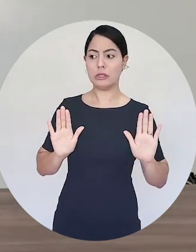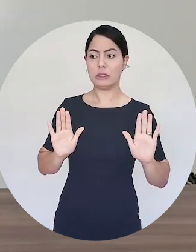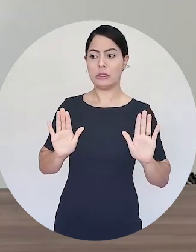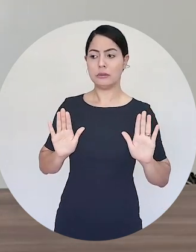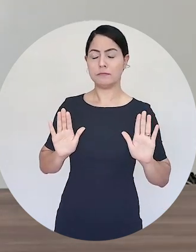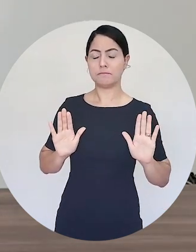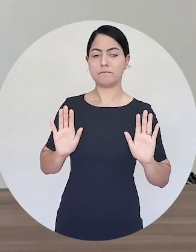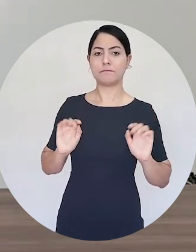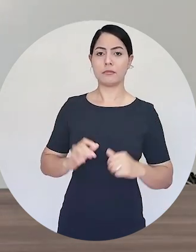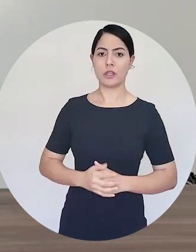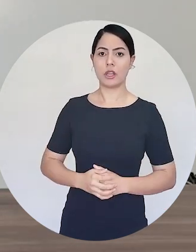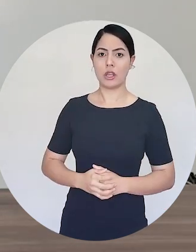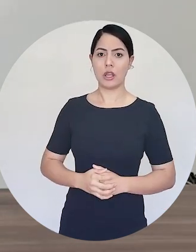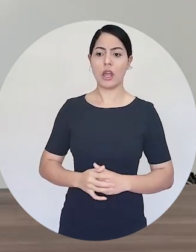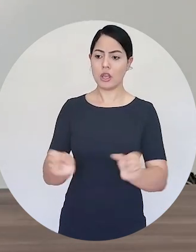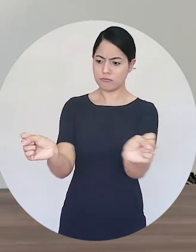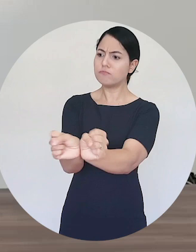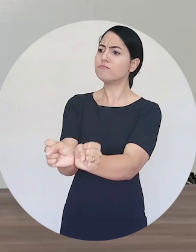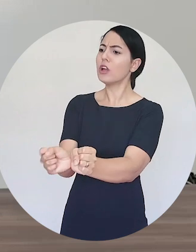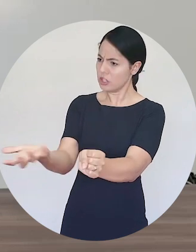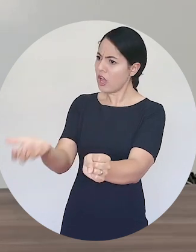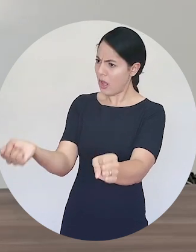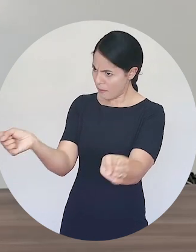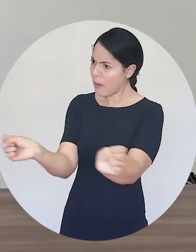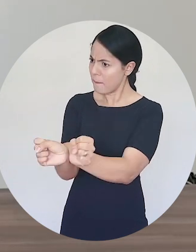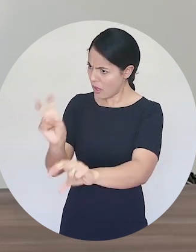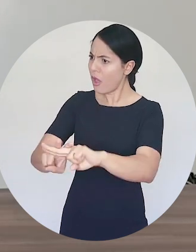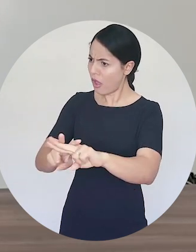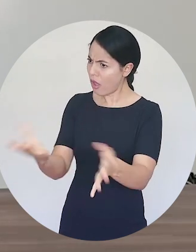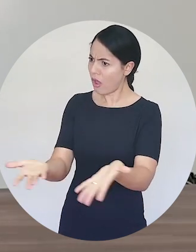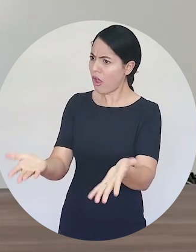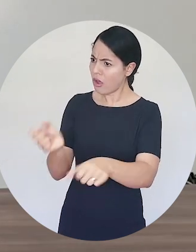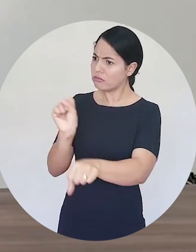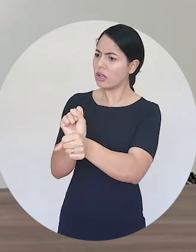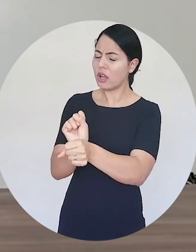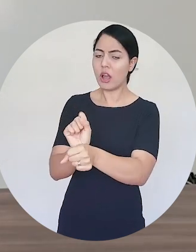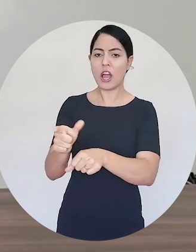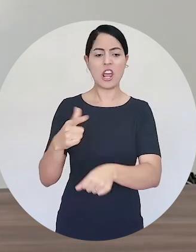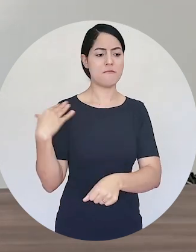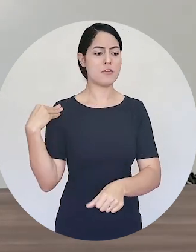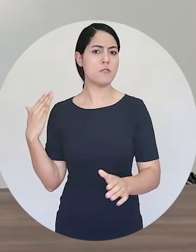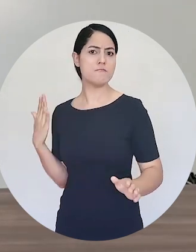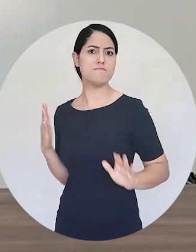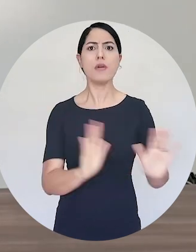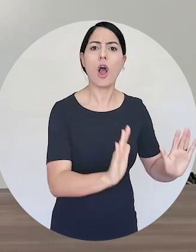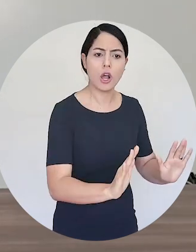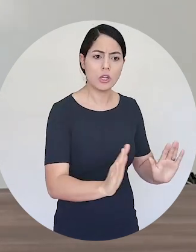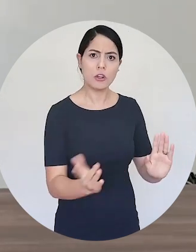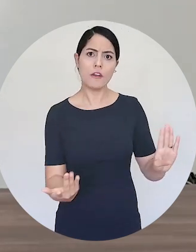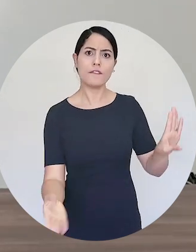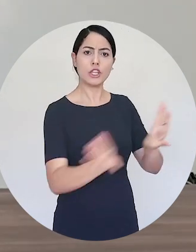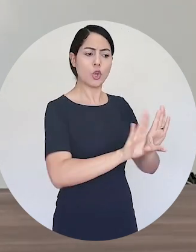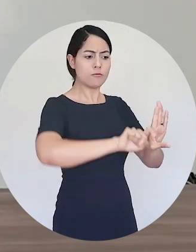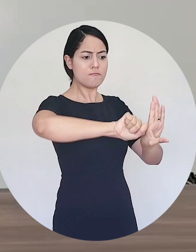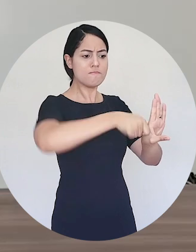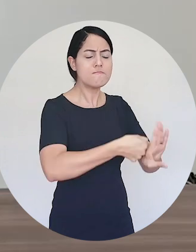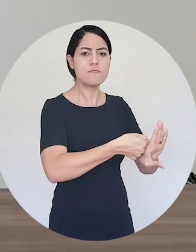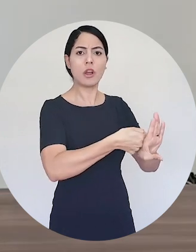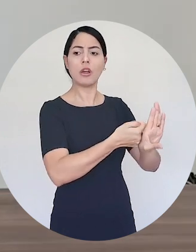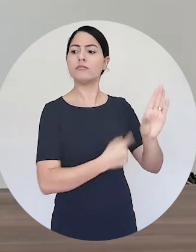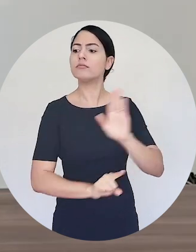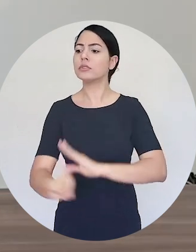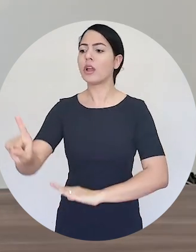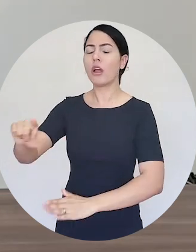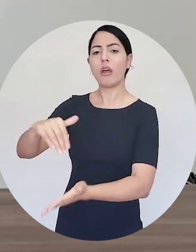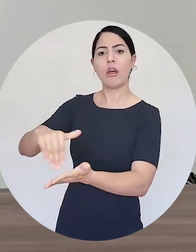atravessei a porta e fiz: me prenda agora." Na mesma hora ela me pegou pelo ombro e me empurrou da porta, fechou a porta de chave e retornou